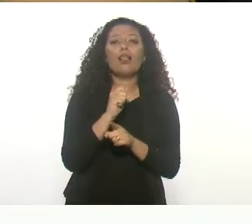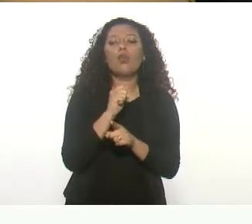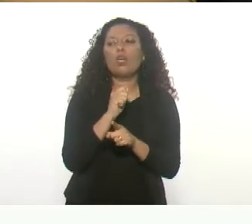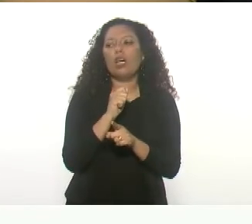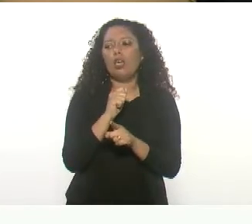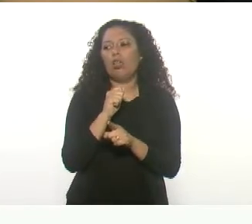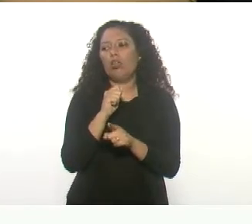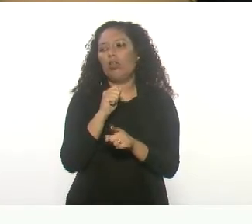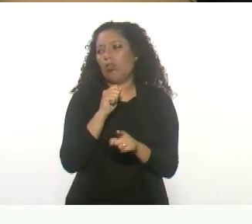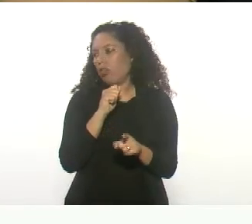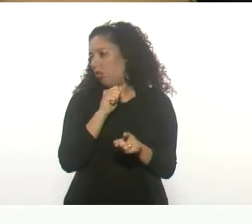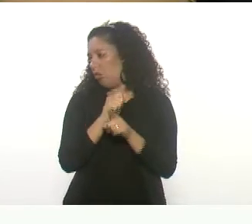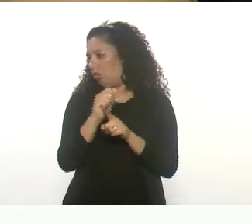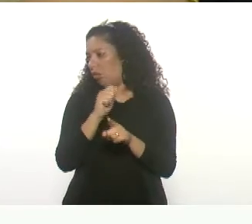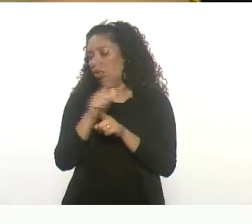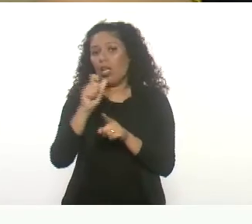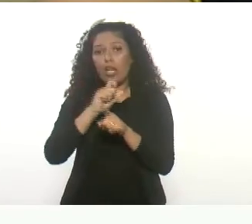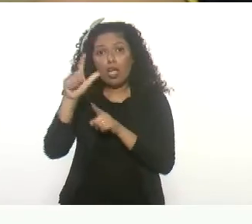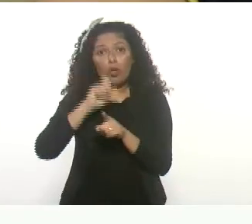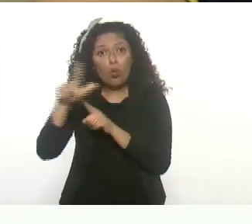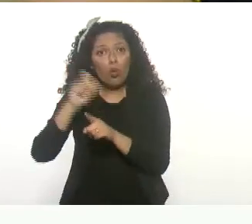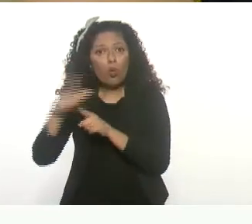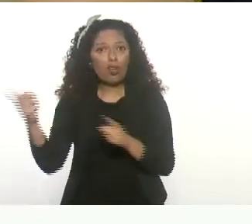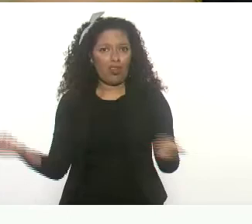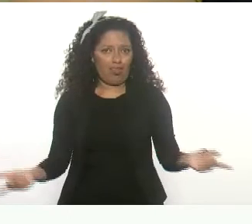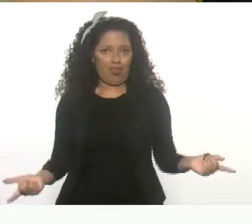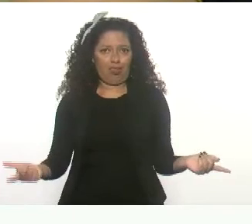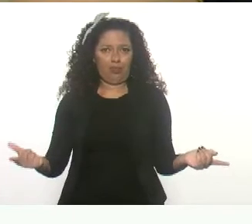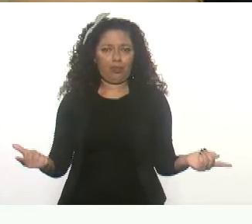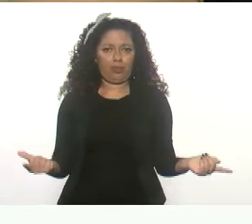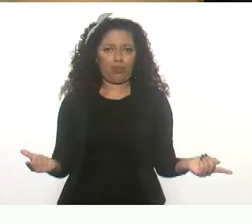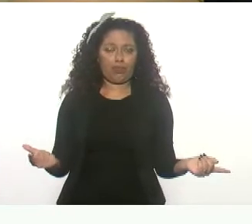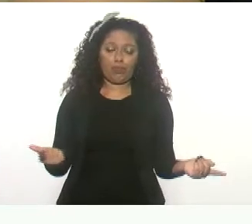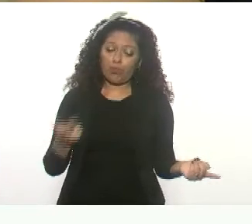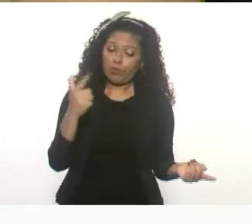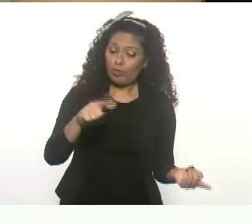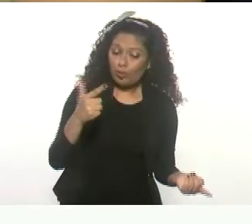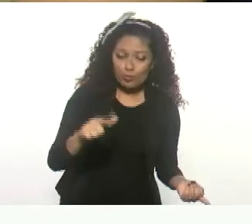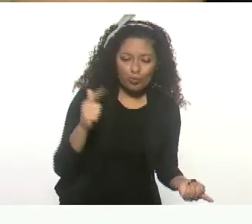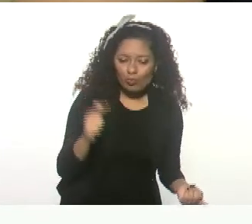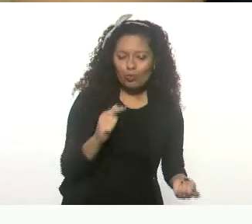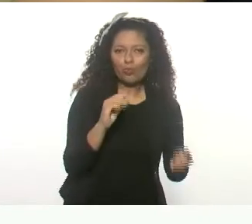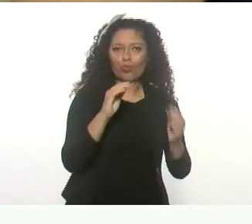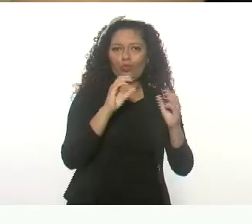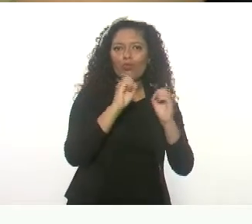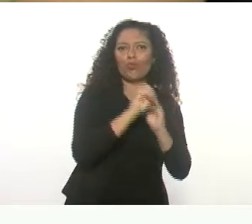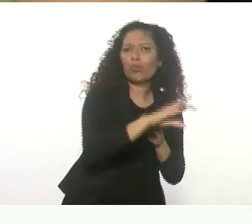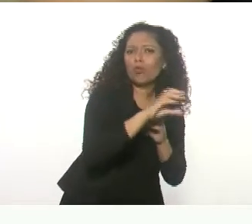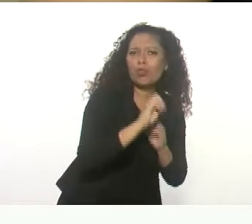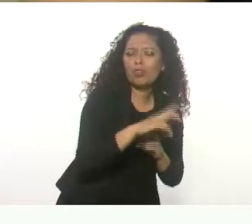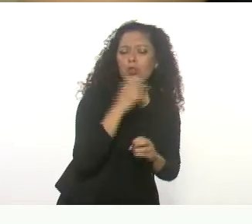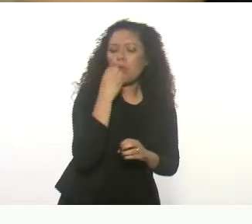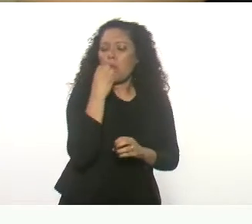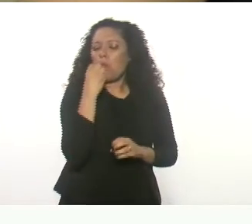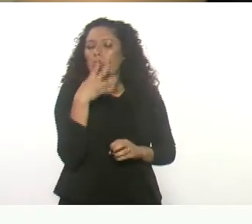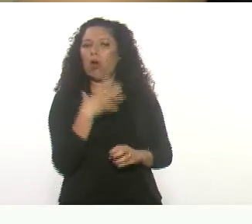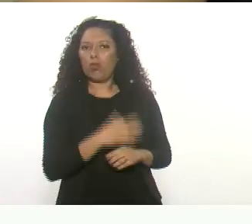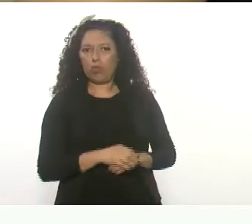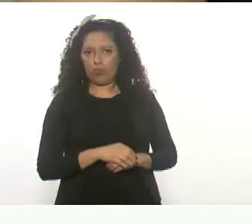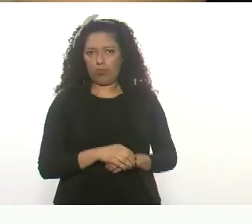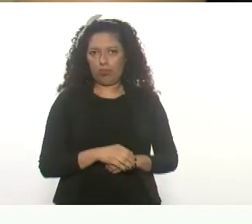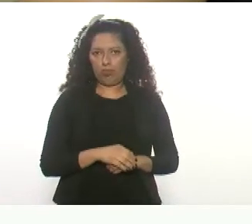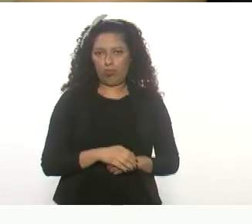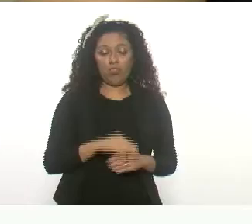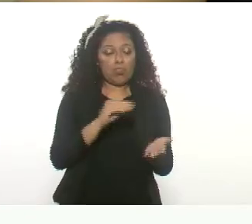quanto no nível estadual, e isso acaba inviabilizando que se tenha um ensino de qualidade com a estrutura. Mas essa estrutura, a